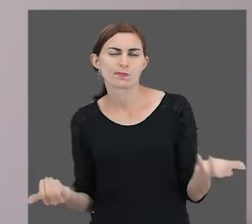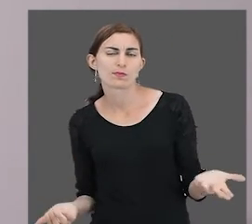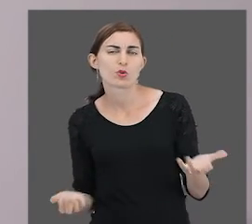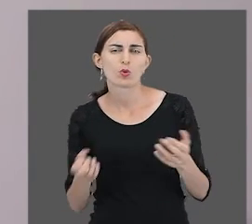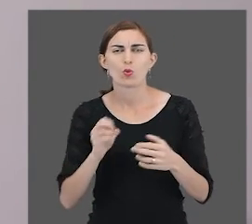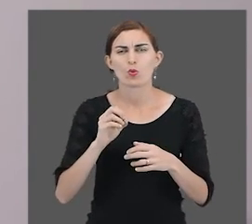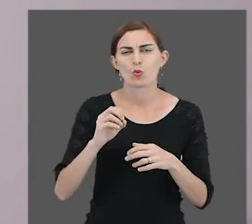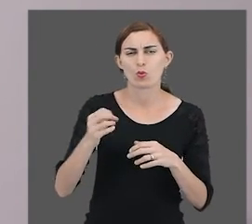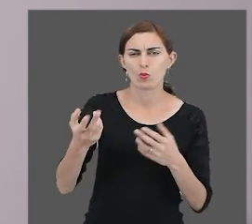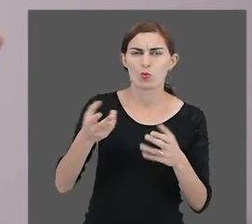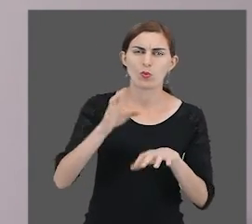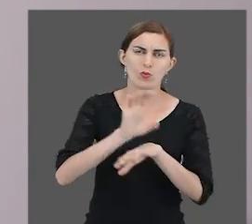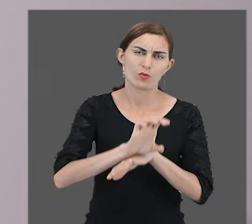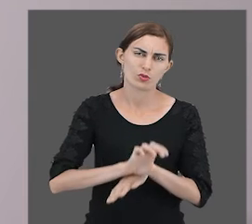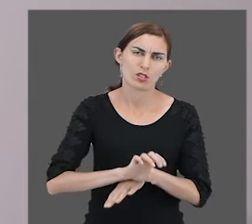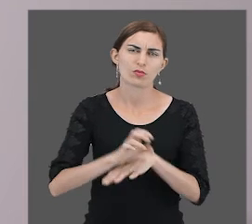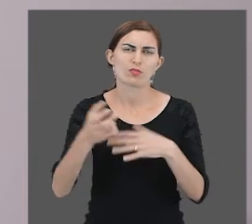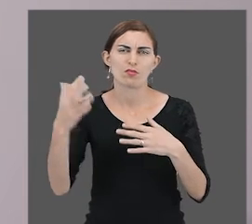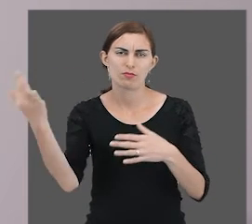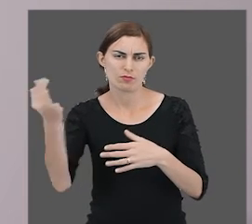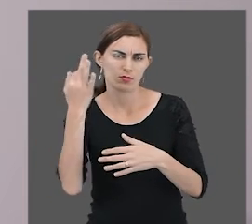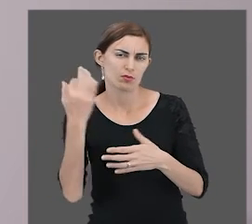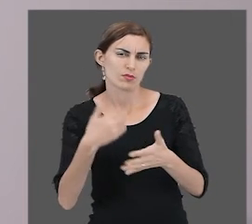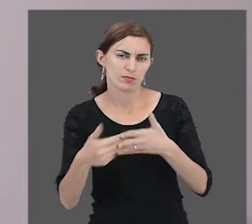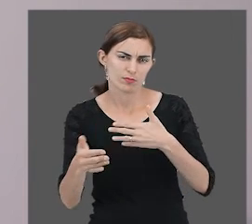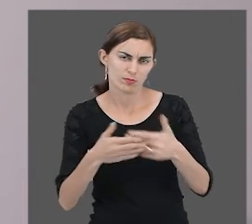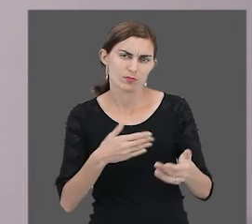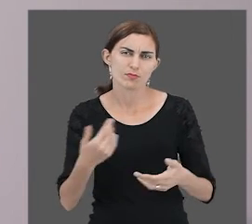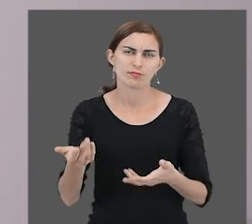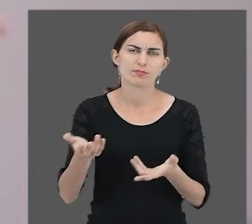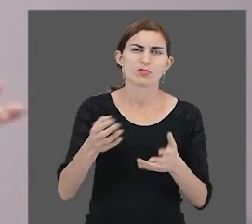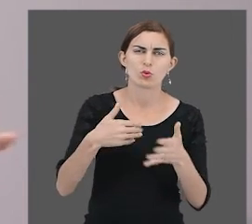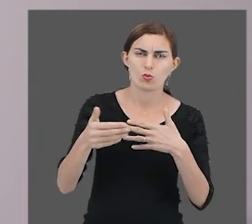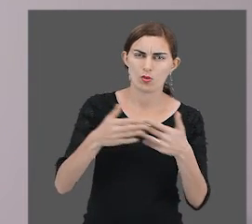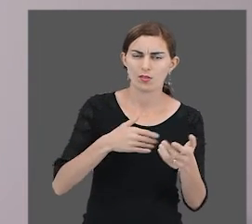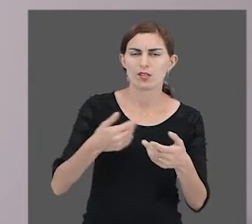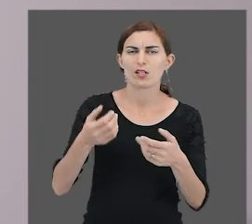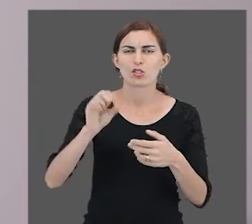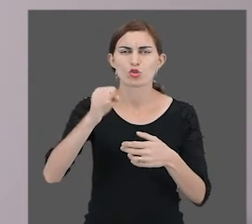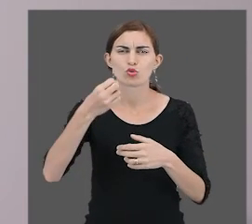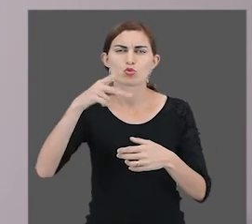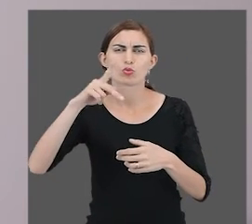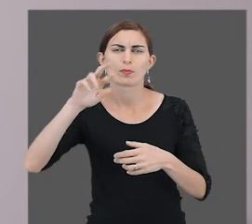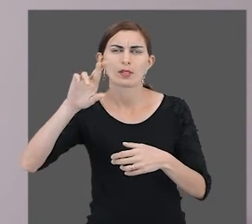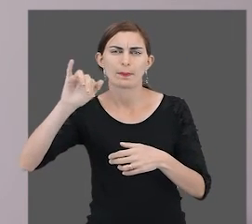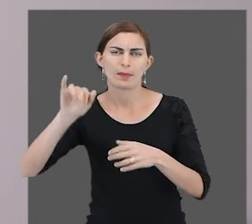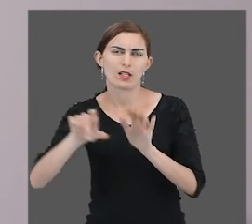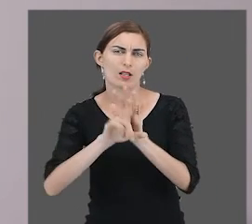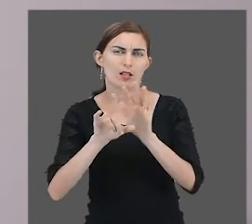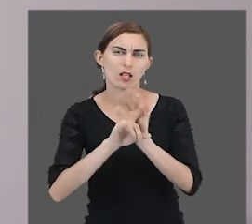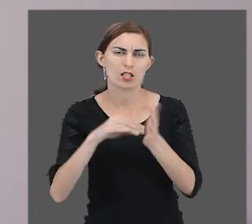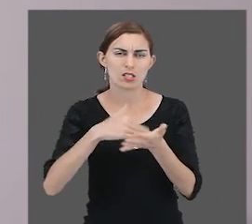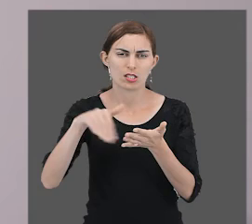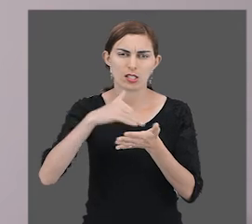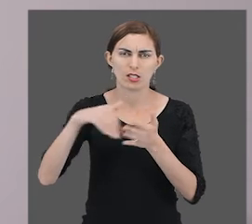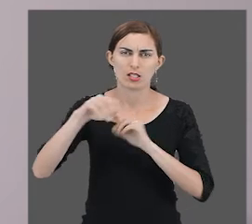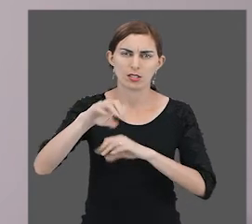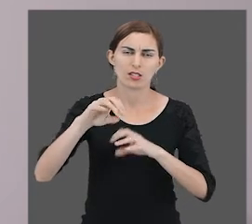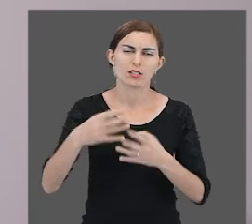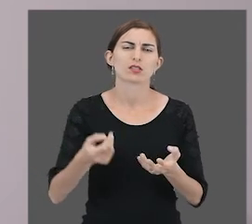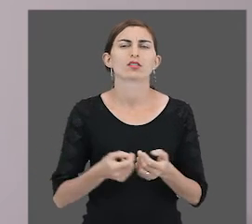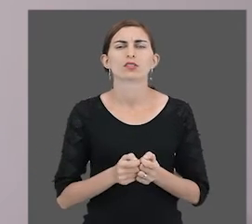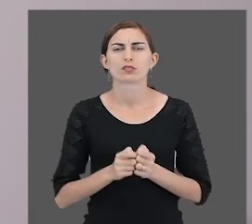ou constitucionais, no caso, transferência do suprimento, que é uma legislação interna, né, da secretaria que